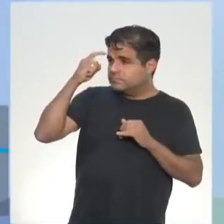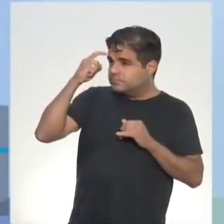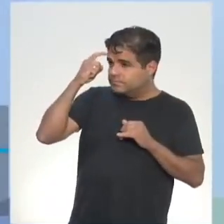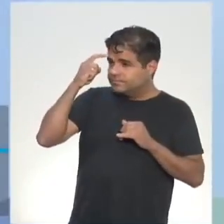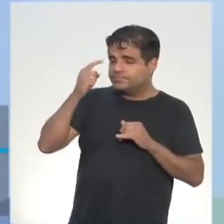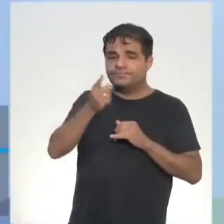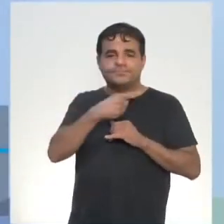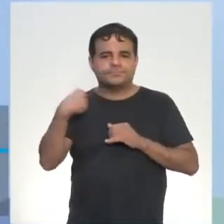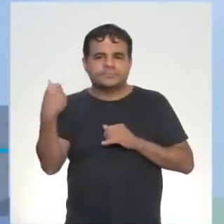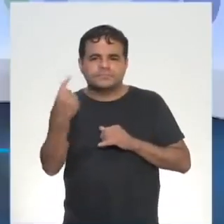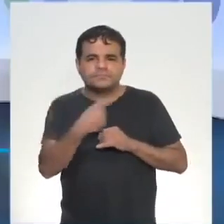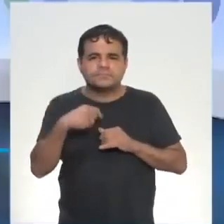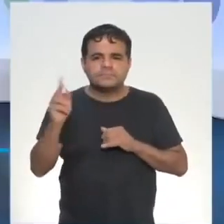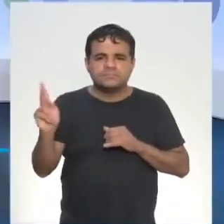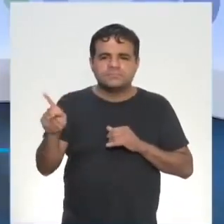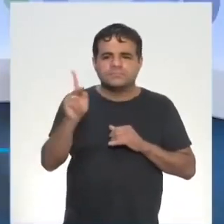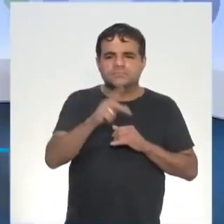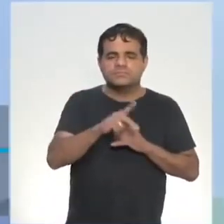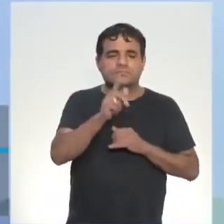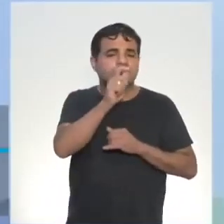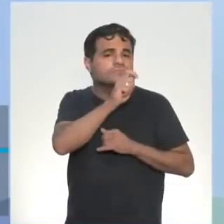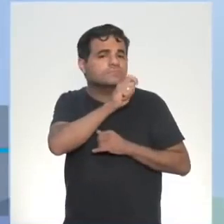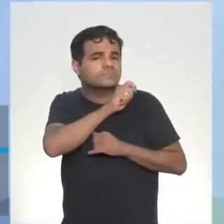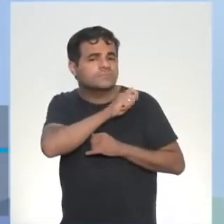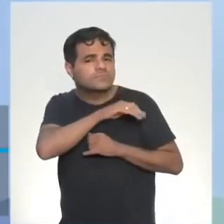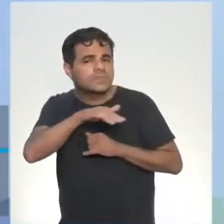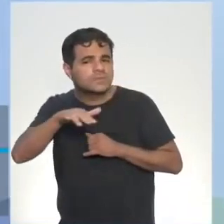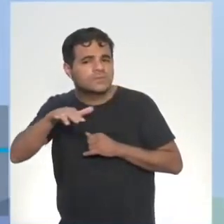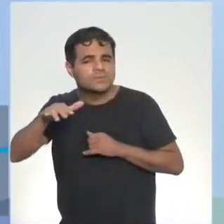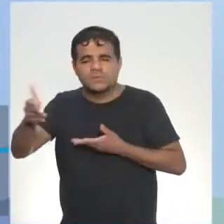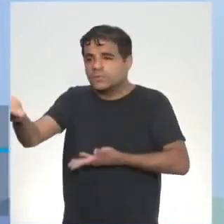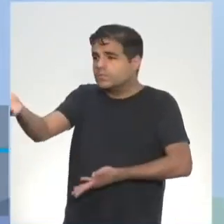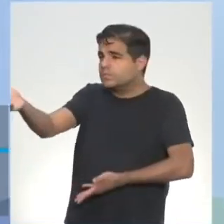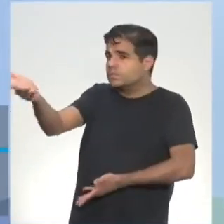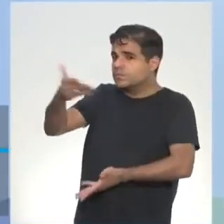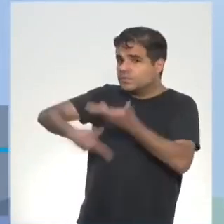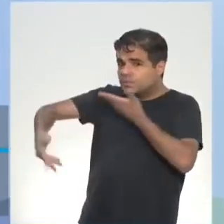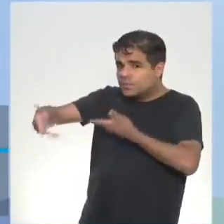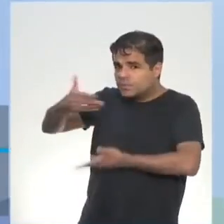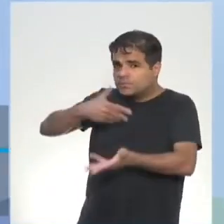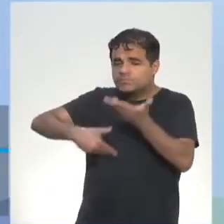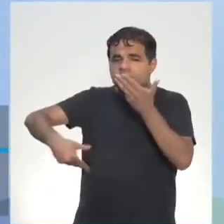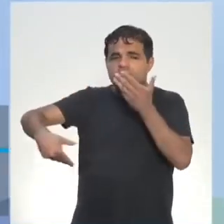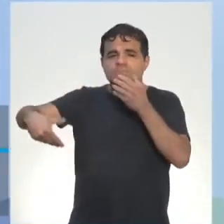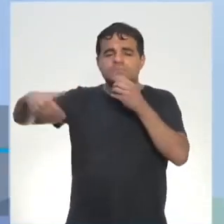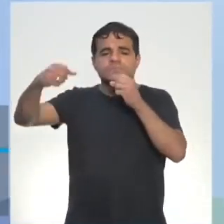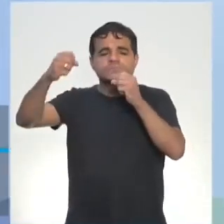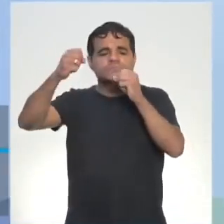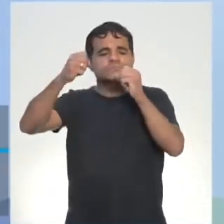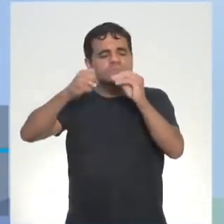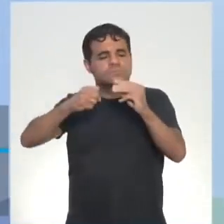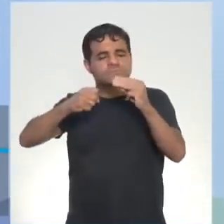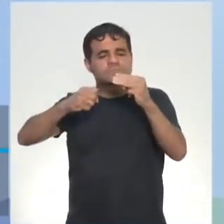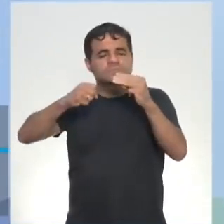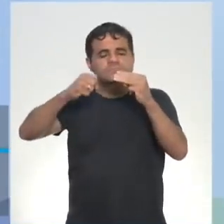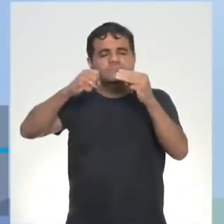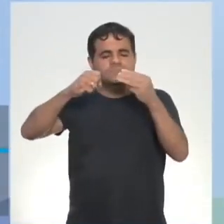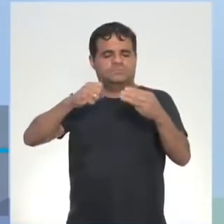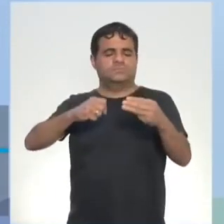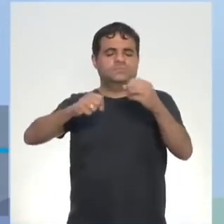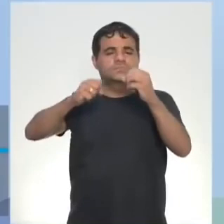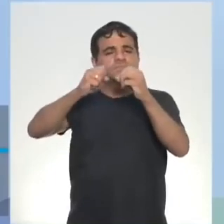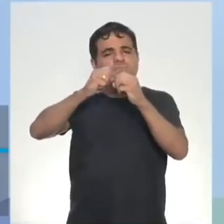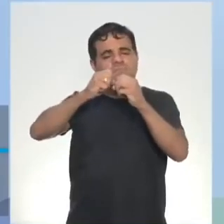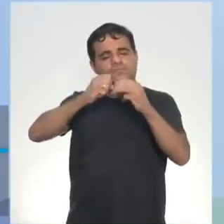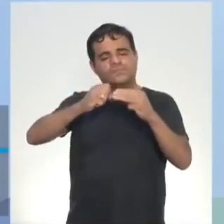nossos professores e alunos estão aí inteirados em relação a Mendel, mas é bem por aí mesmo, né? Então você tem aí,